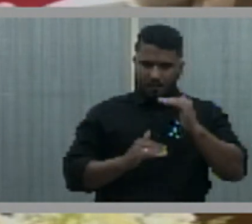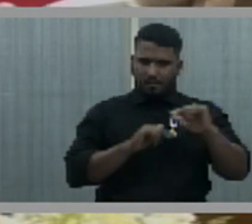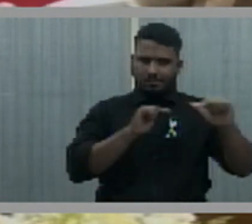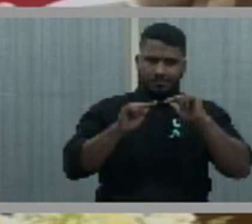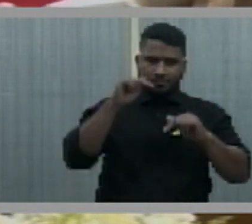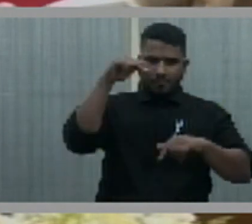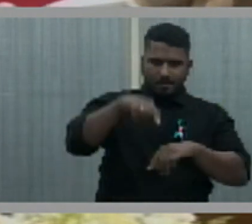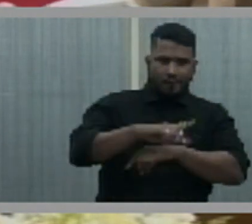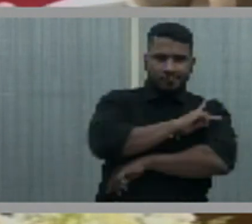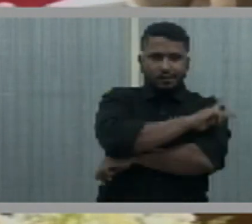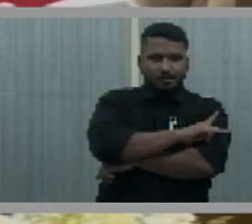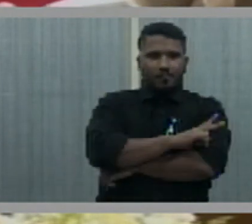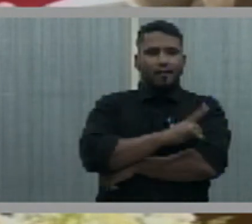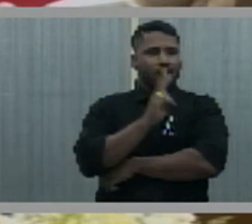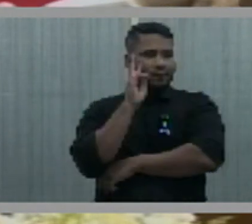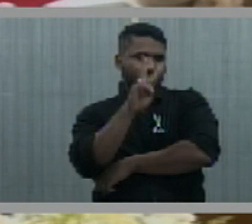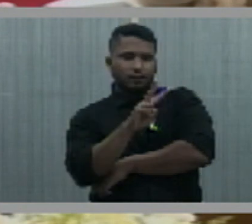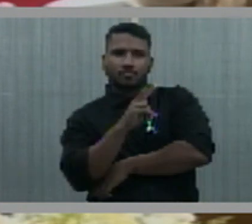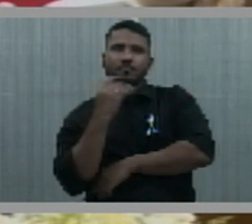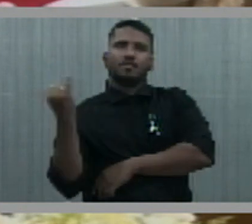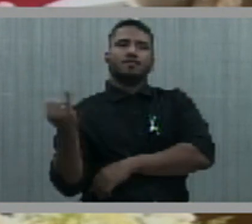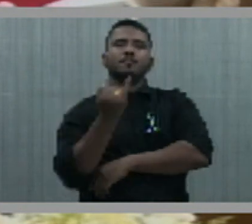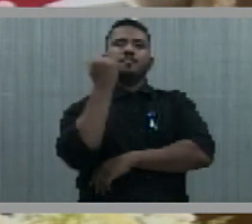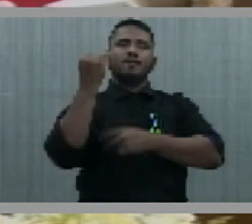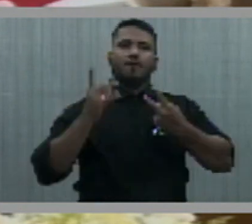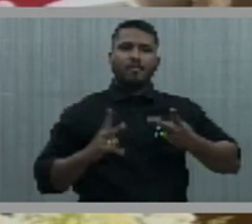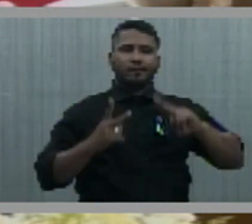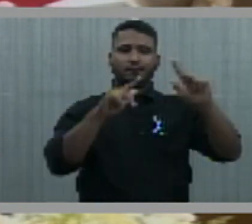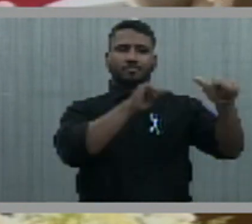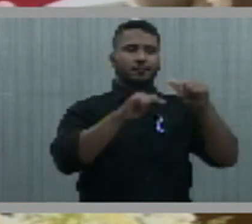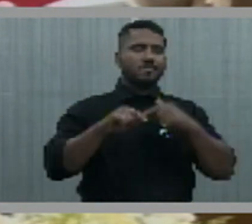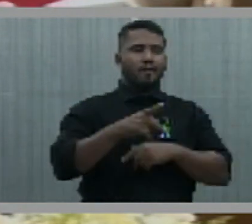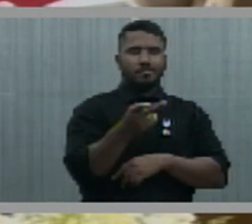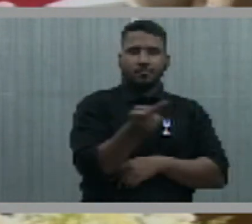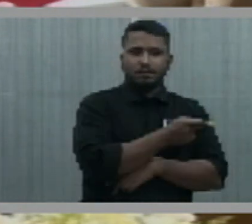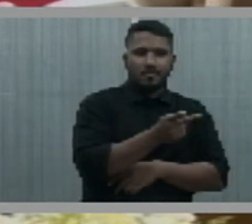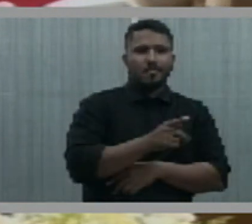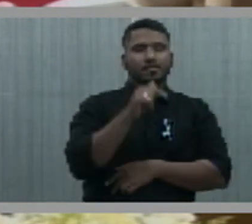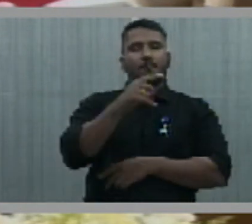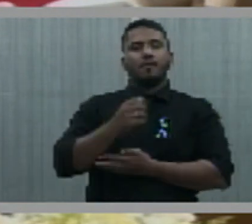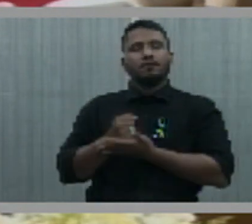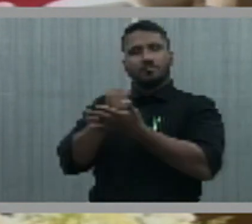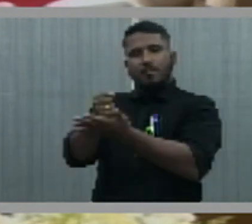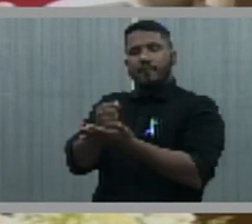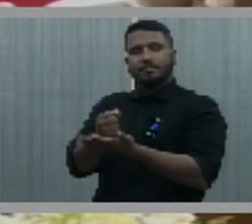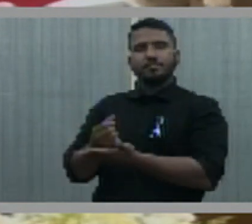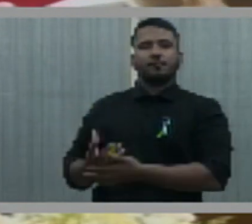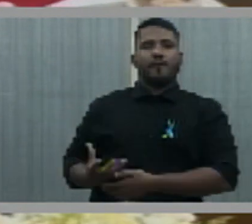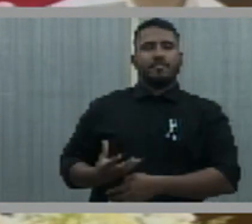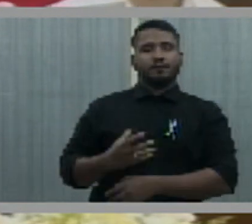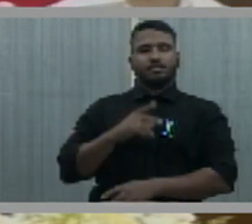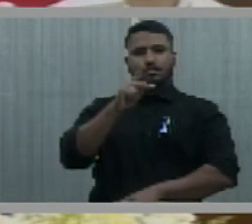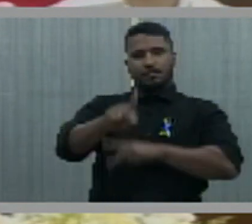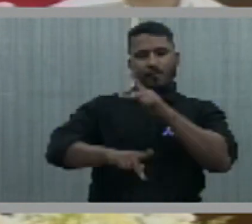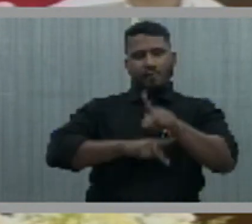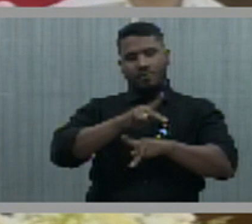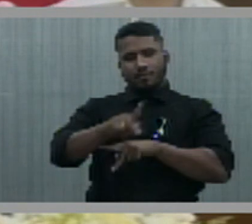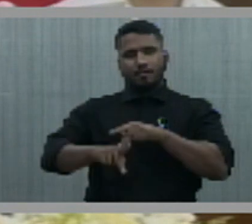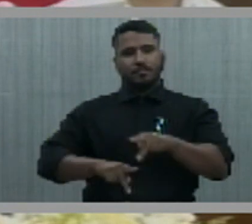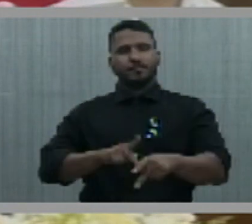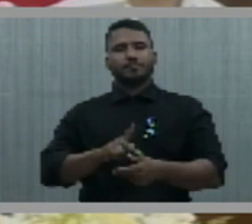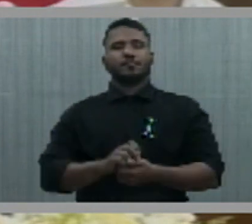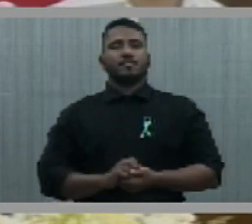um reconhecimento fático de todo um trabalho em prol do resgate da dignidade humana e